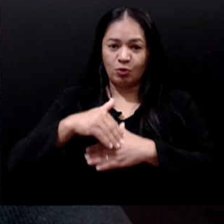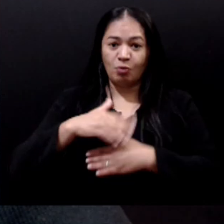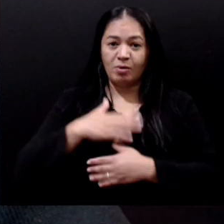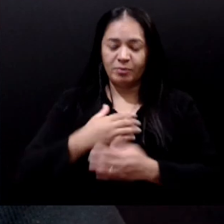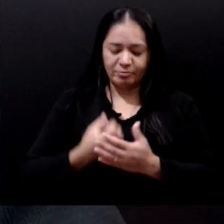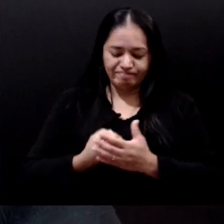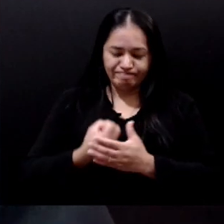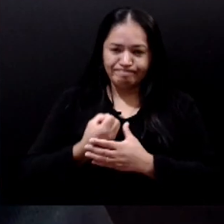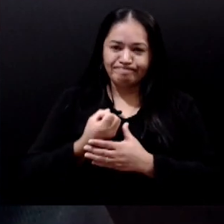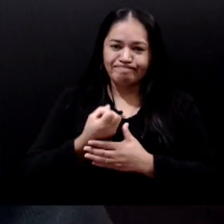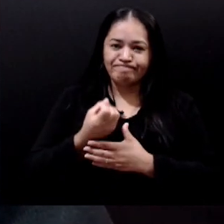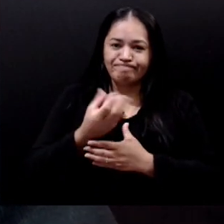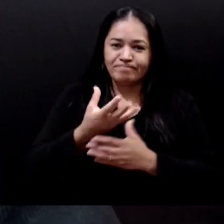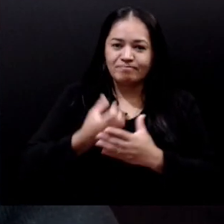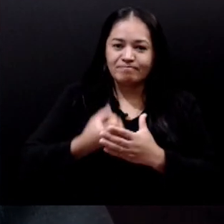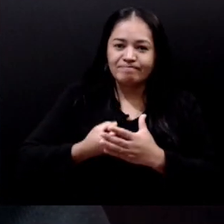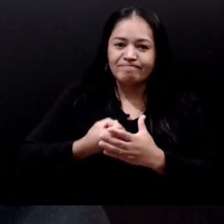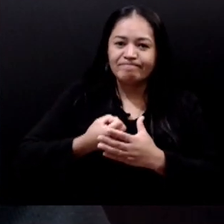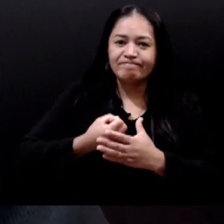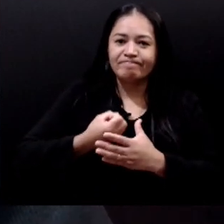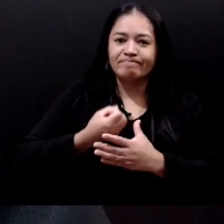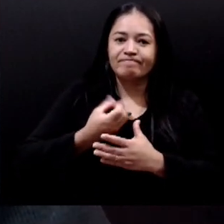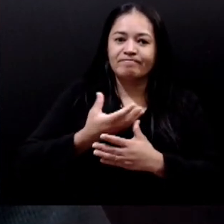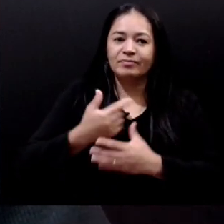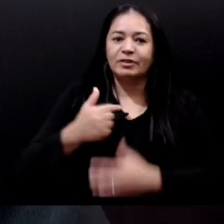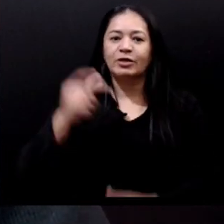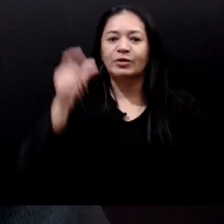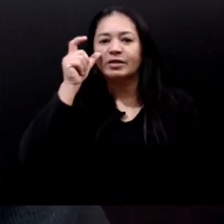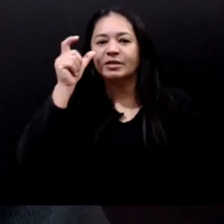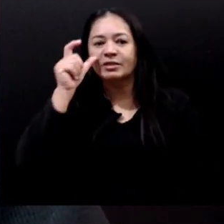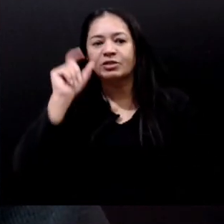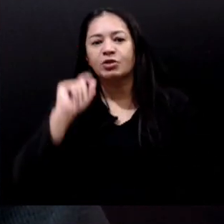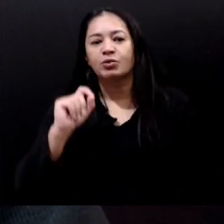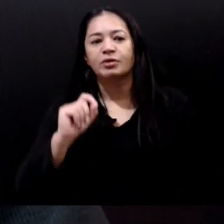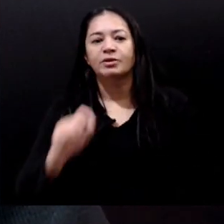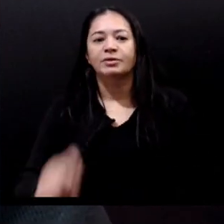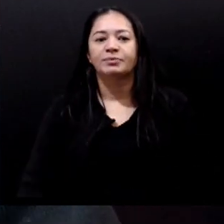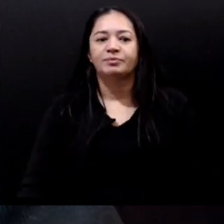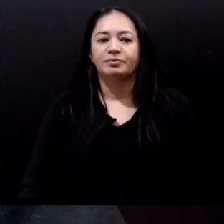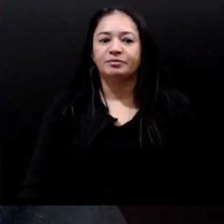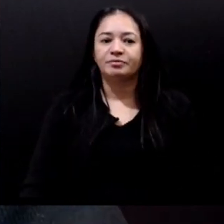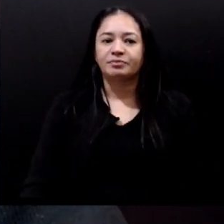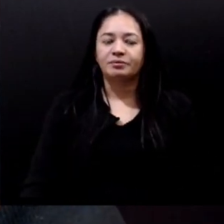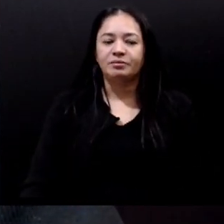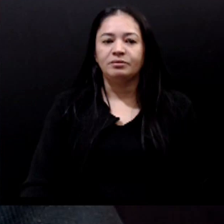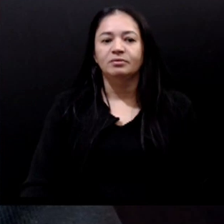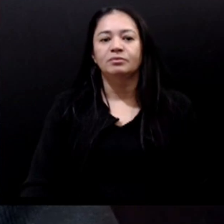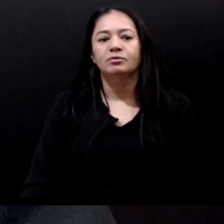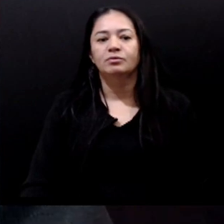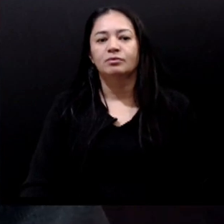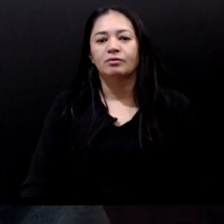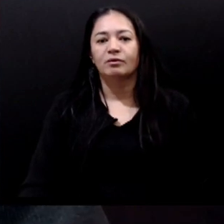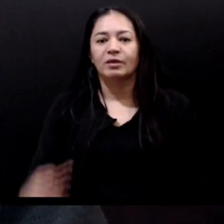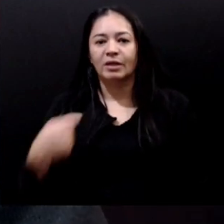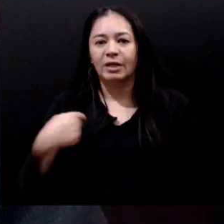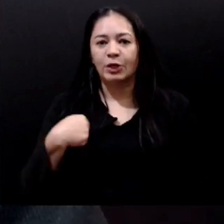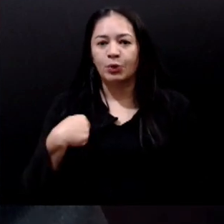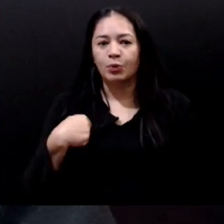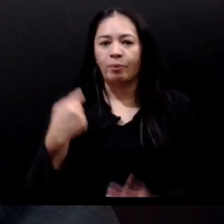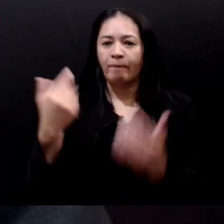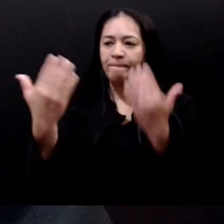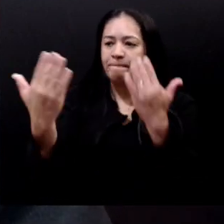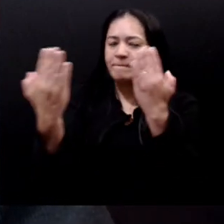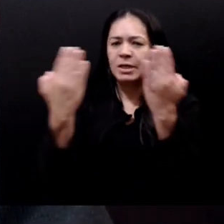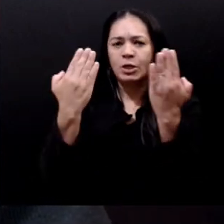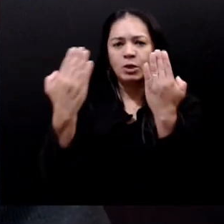eu anseio. E o mais interessante disso que a Jéssica agora falou, né, eu Uhum. fiquei pensando sobre isso, né? Quando eu me comparo com alguém, eu já